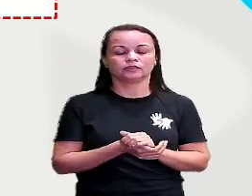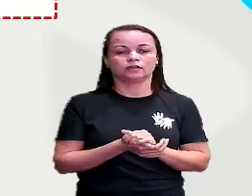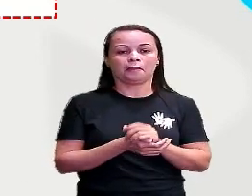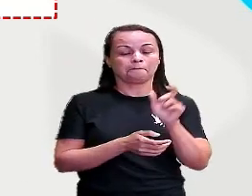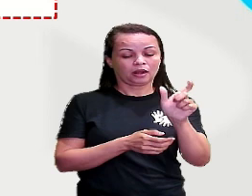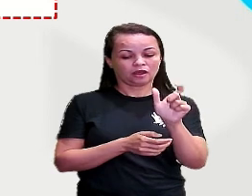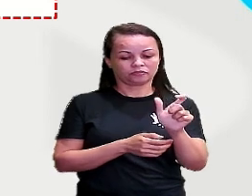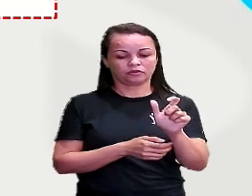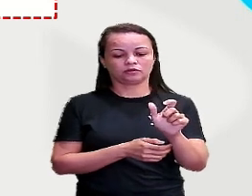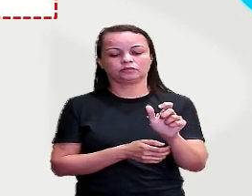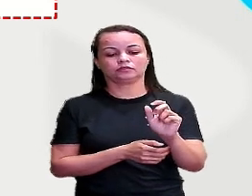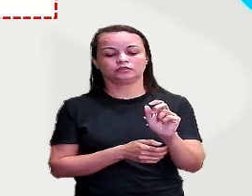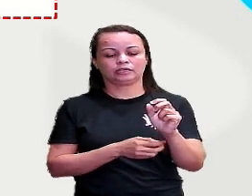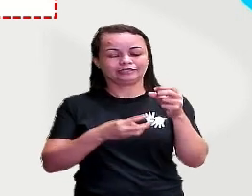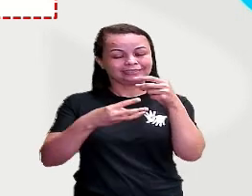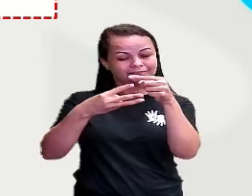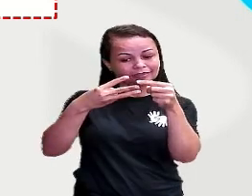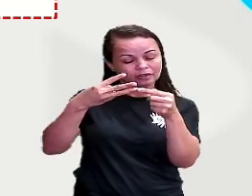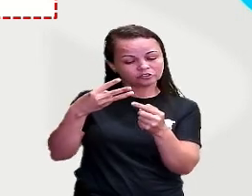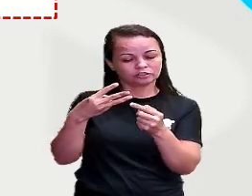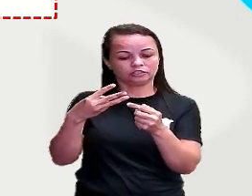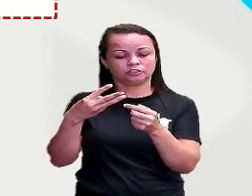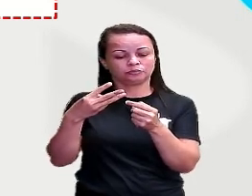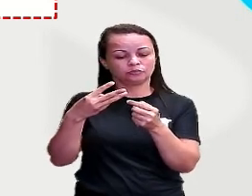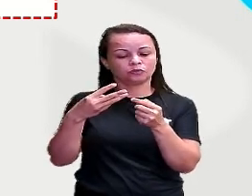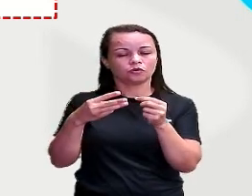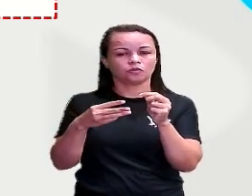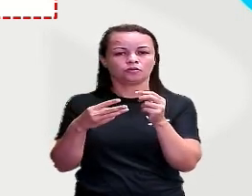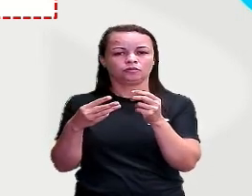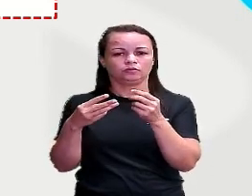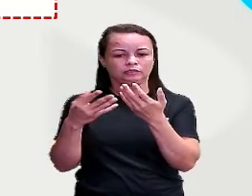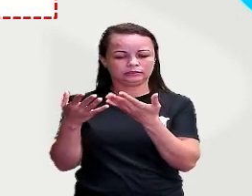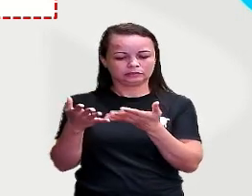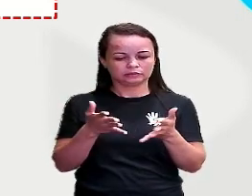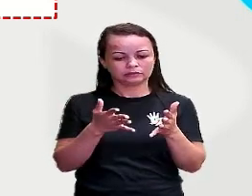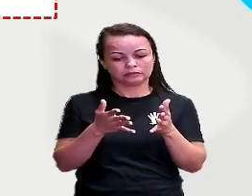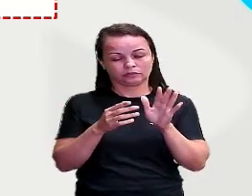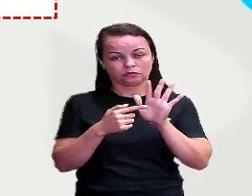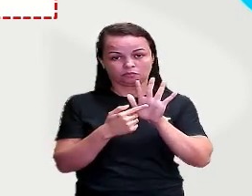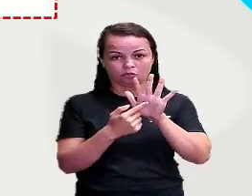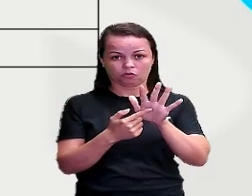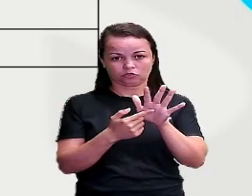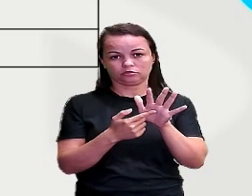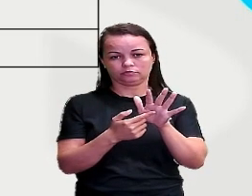homófonas, homógrafas ou palavras perfeitas.